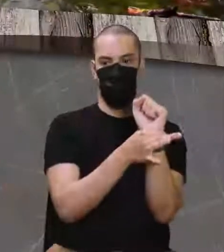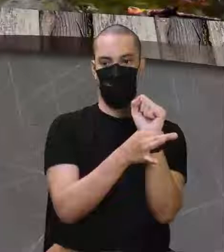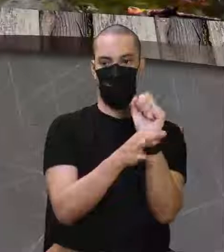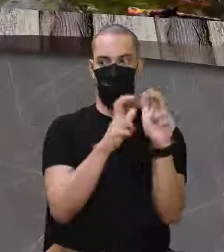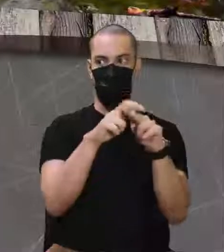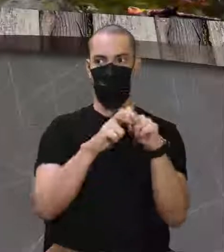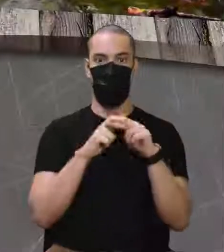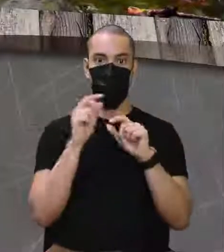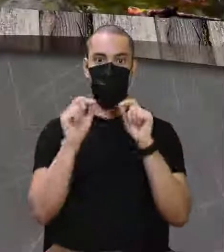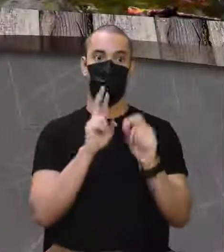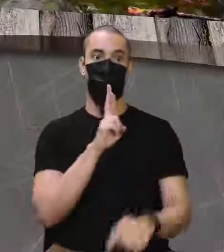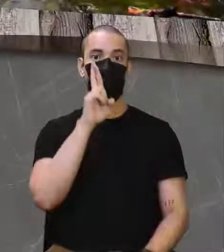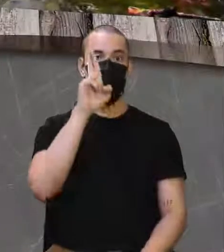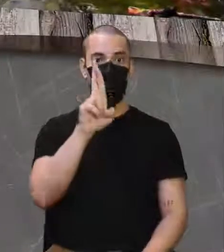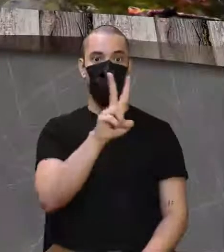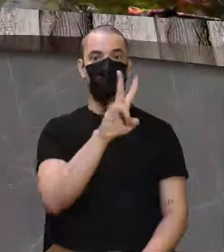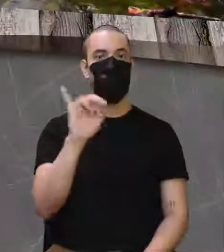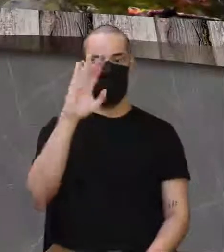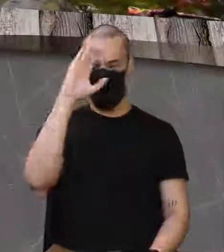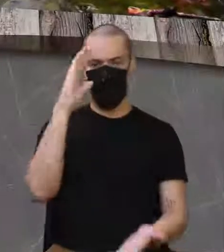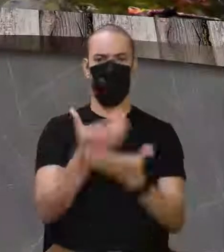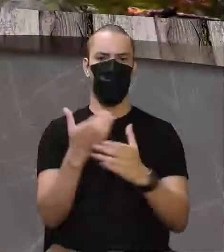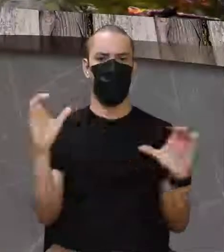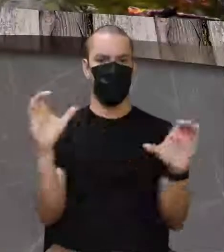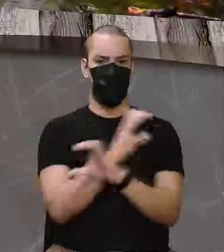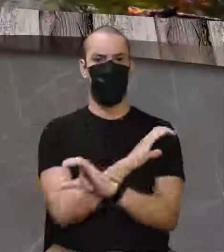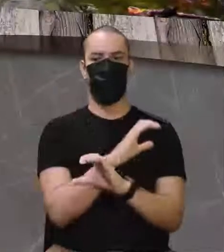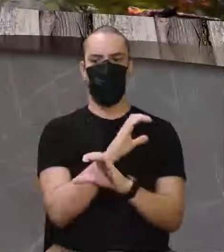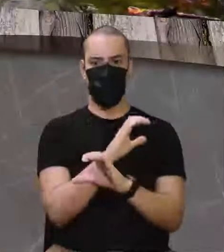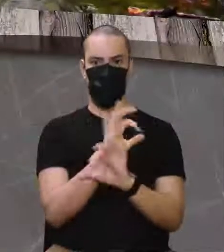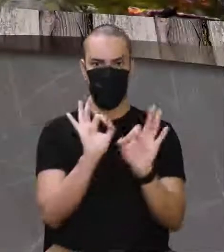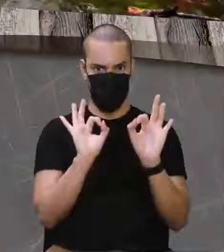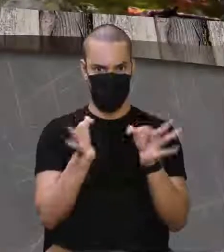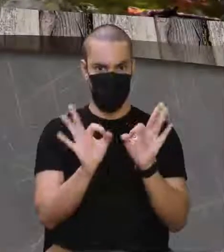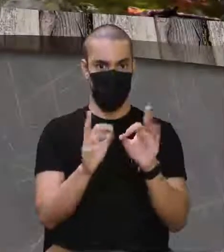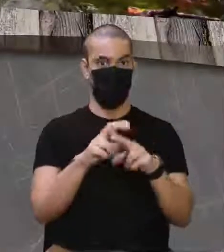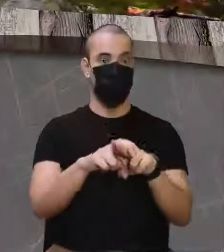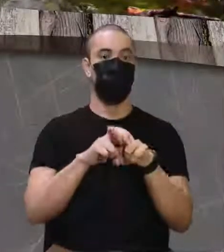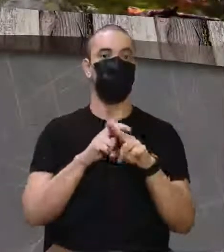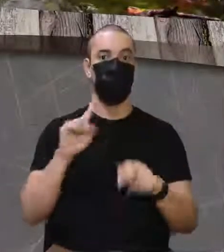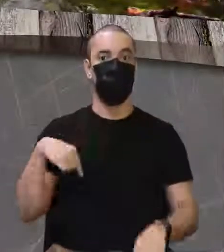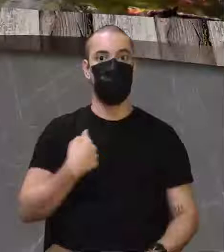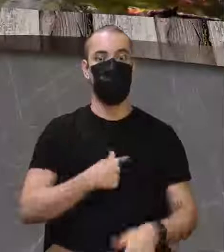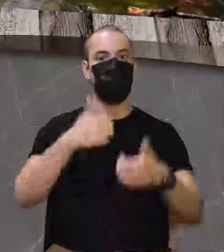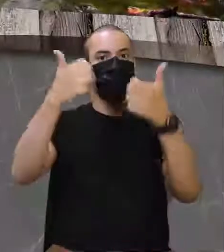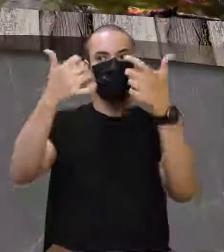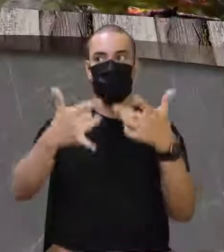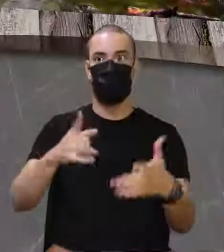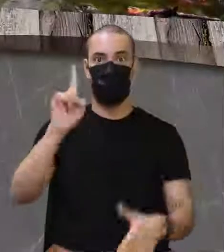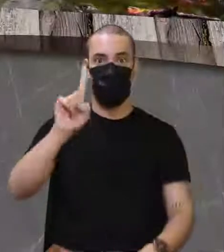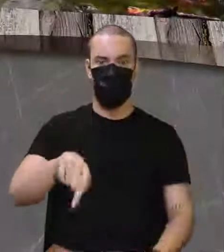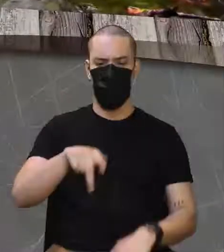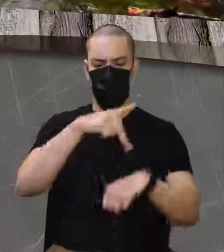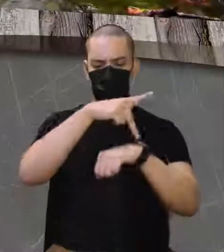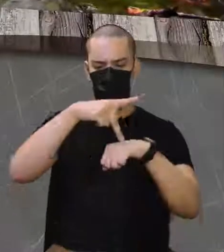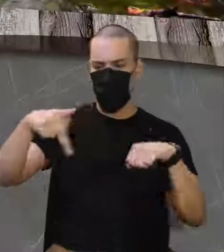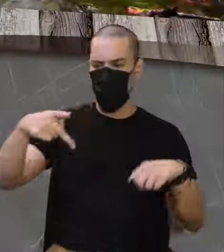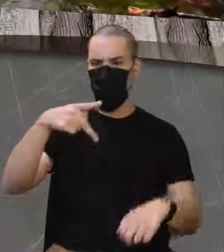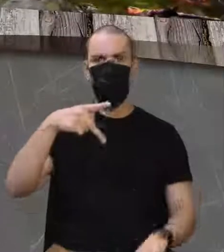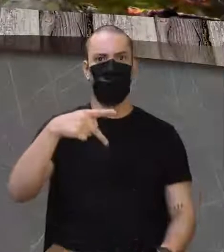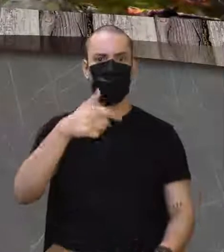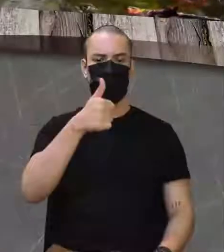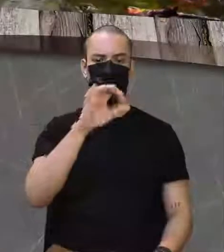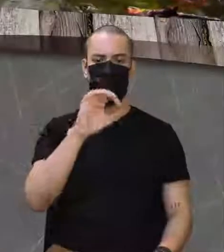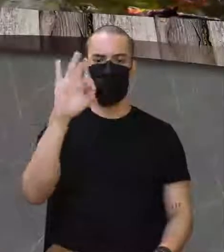o resultado vai ser confiável, digamos assim, tá bom? Por isso que a gente diz, quando o indivíduo ele é puro, ele